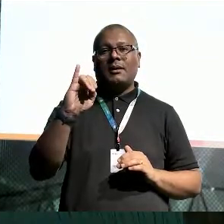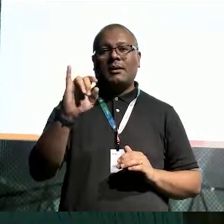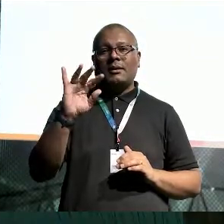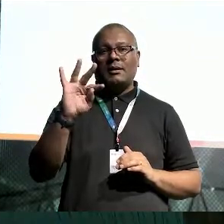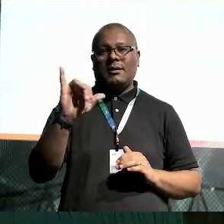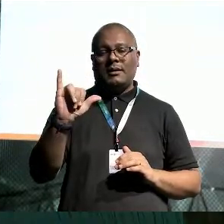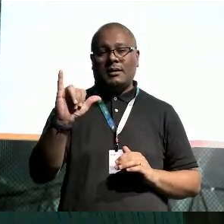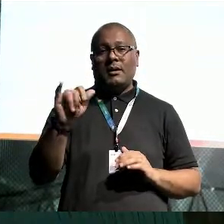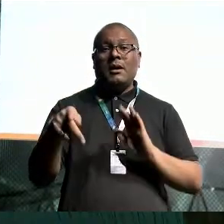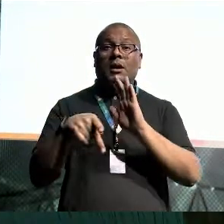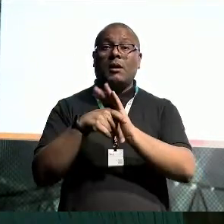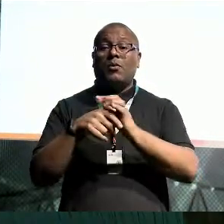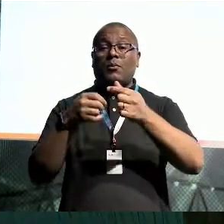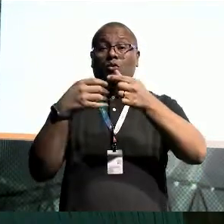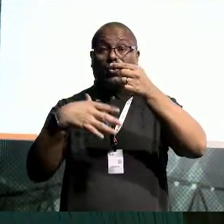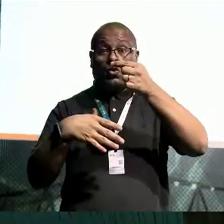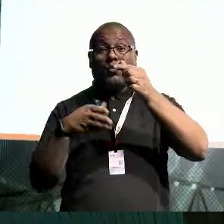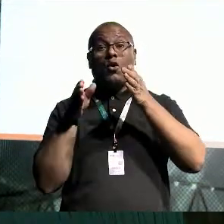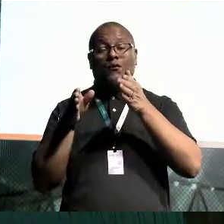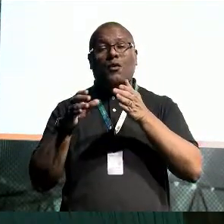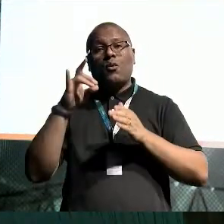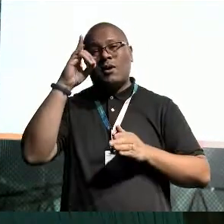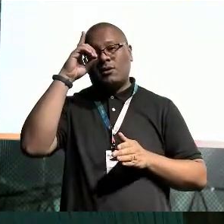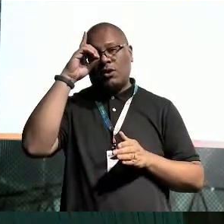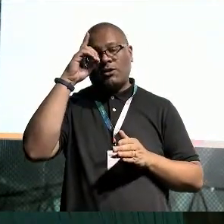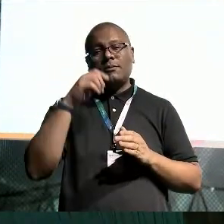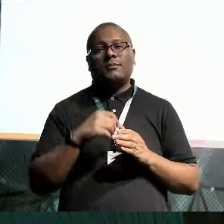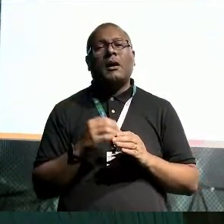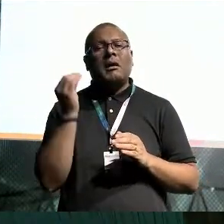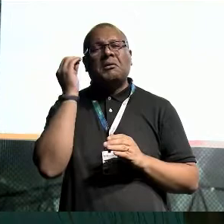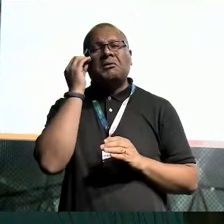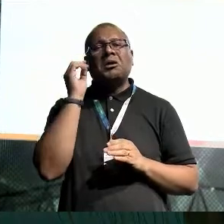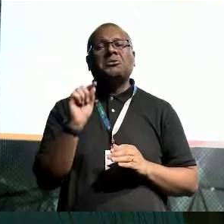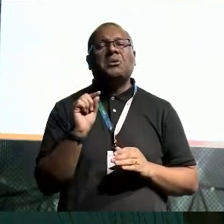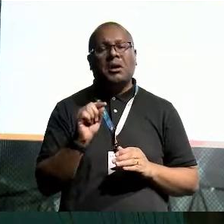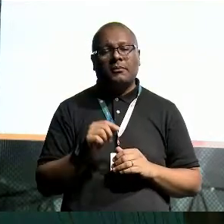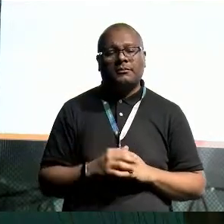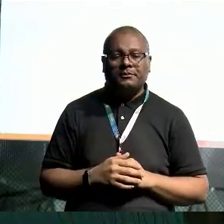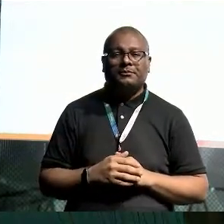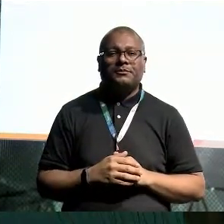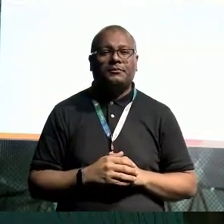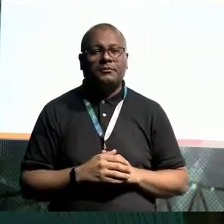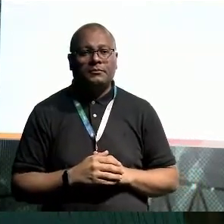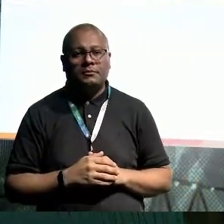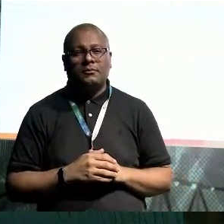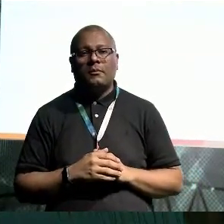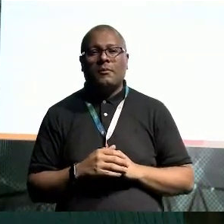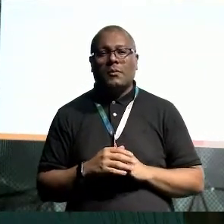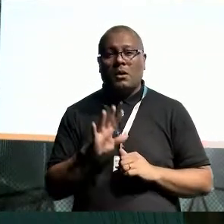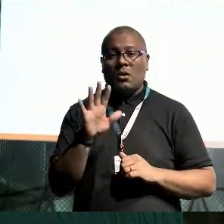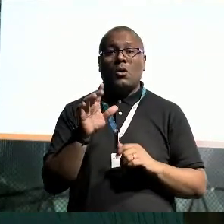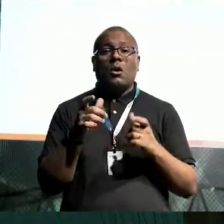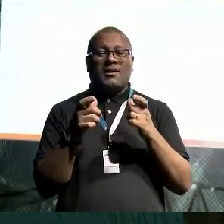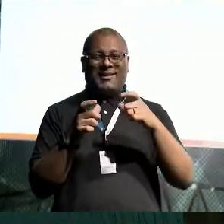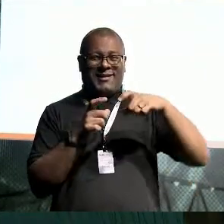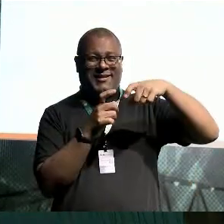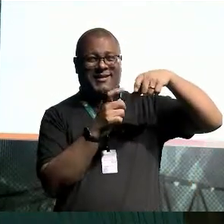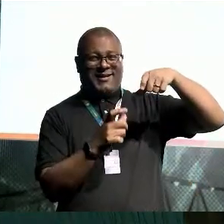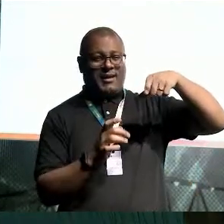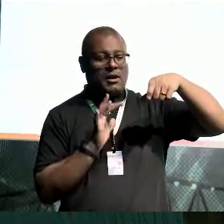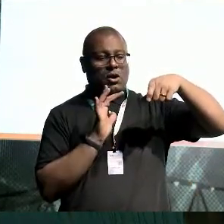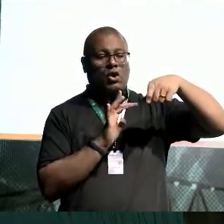é exclusivamente para o Android. O que ele testa? Ele vai testar para a gente o tamanho da área de toque. Daqui a pouco eu